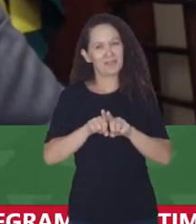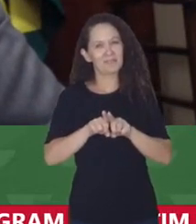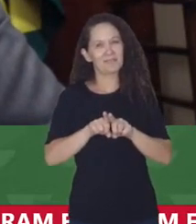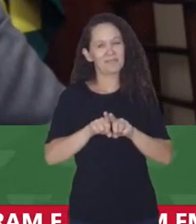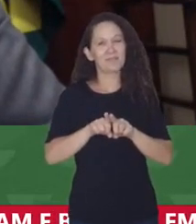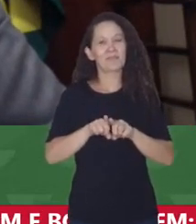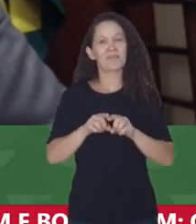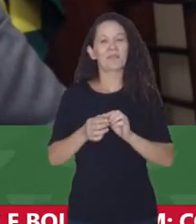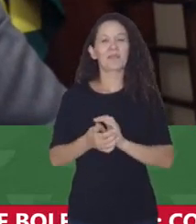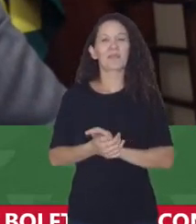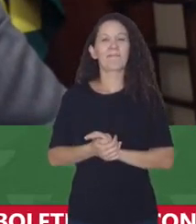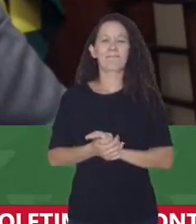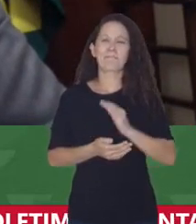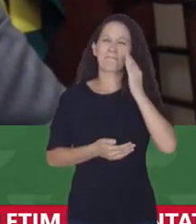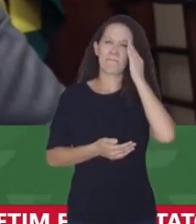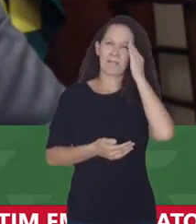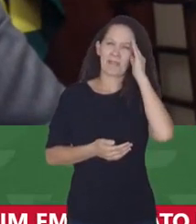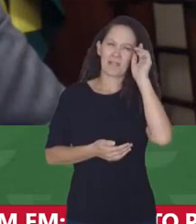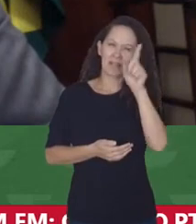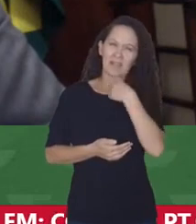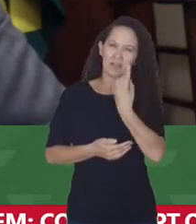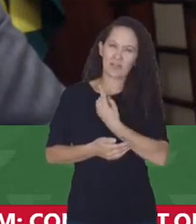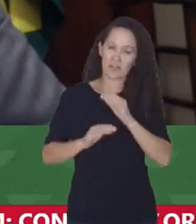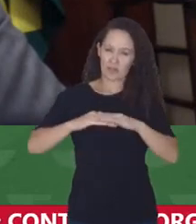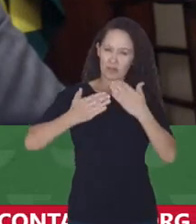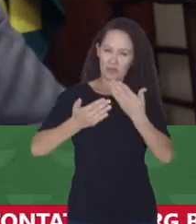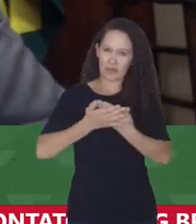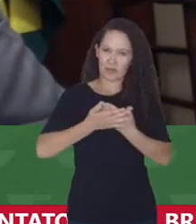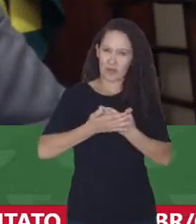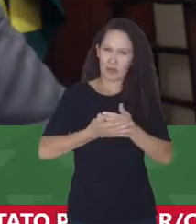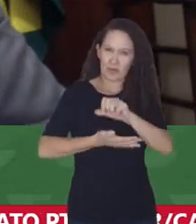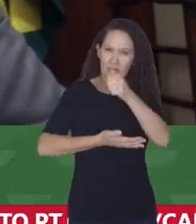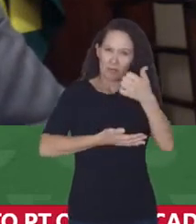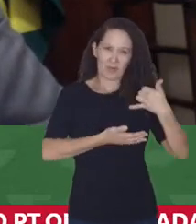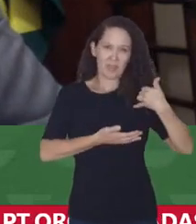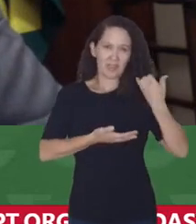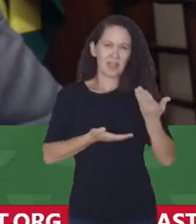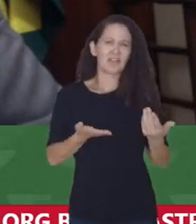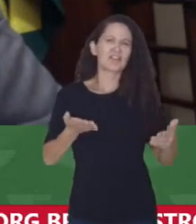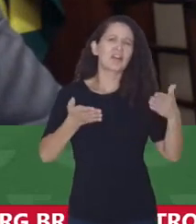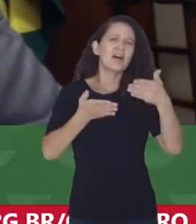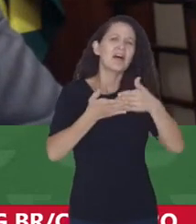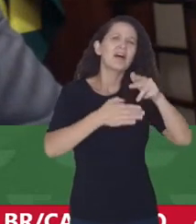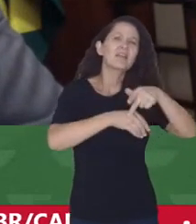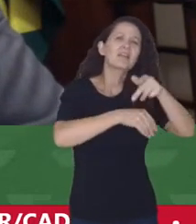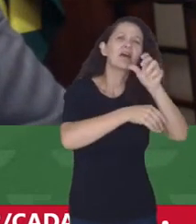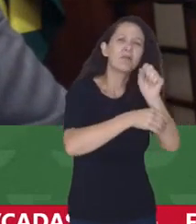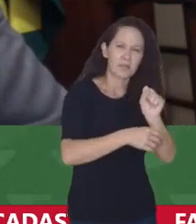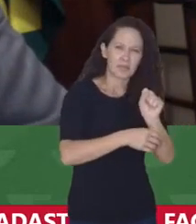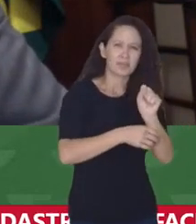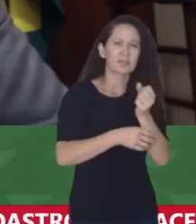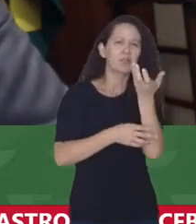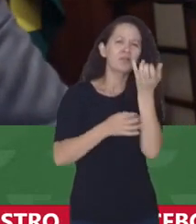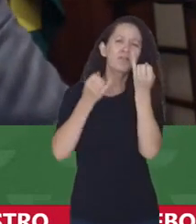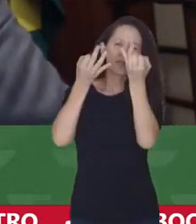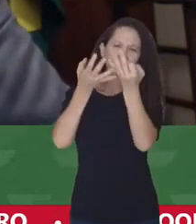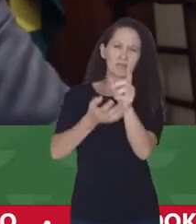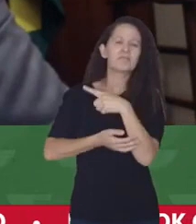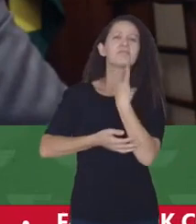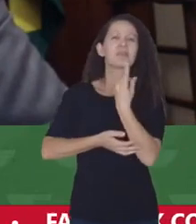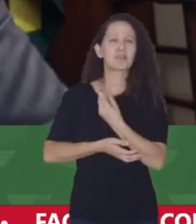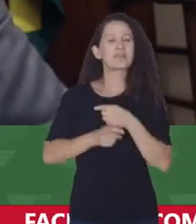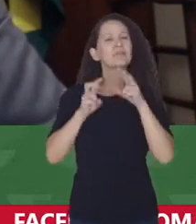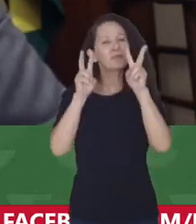escola do primeiro ano de vida, né, até a pós-graduação. Então, queria que você comentasse um pouco sobre